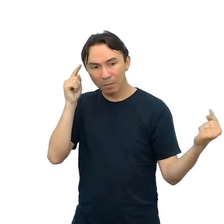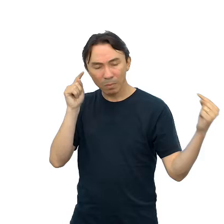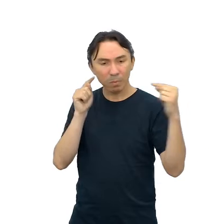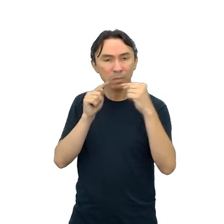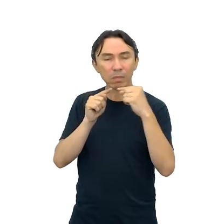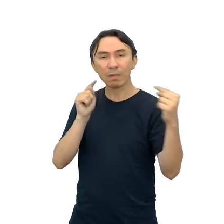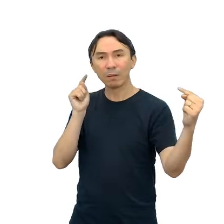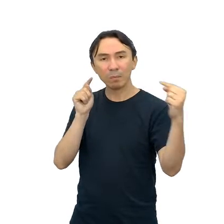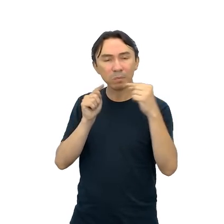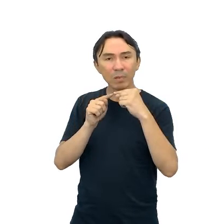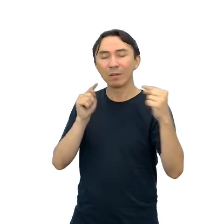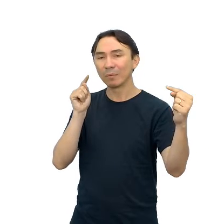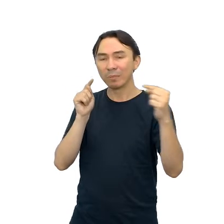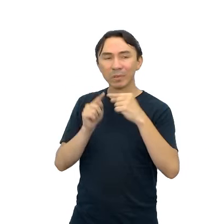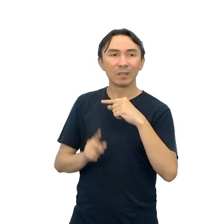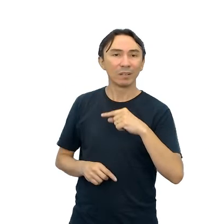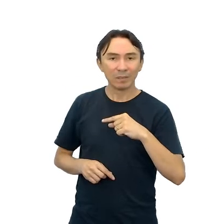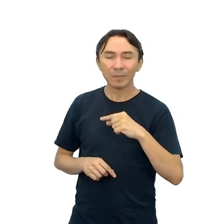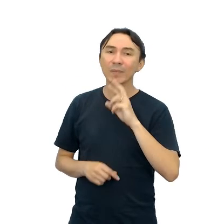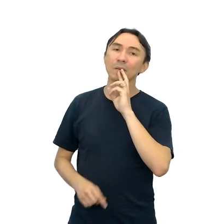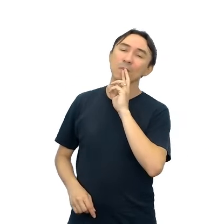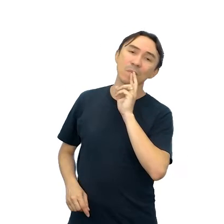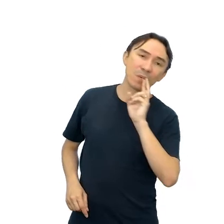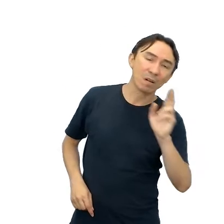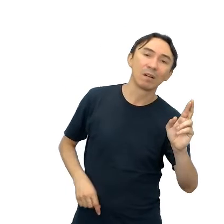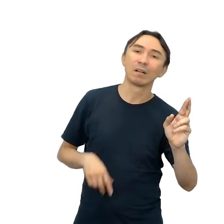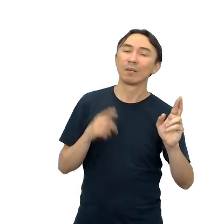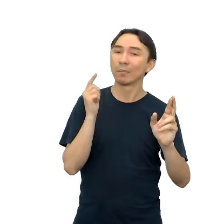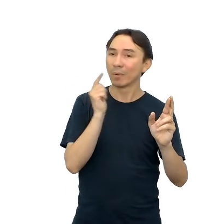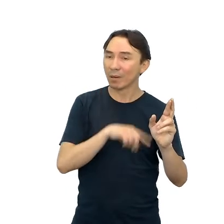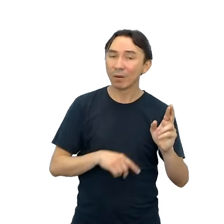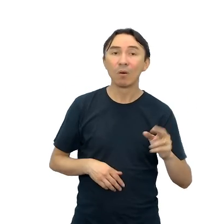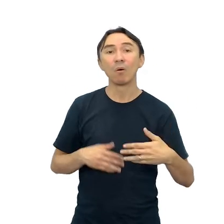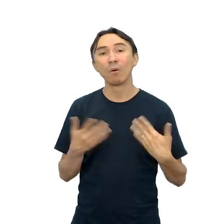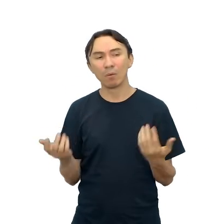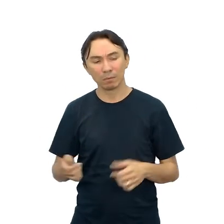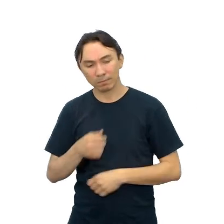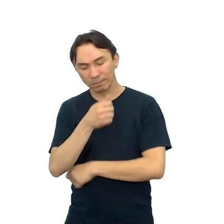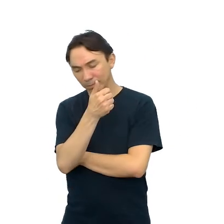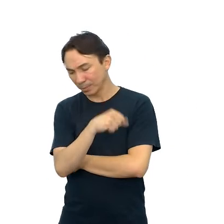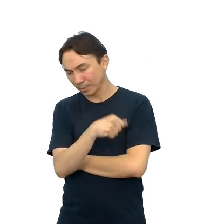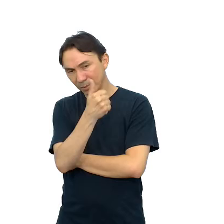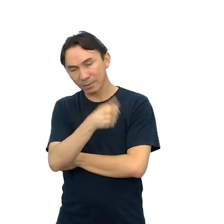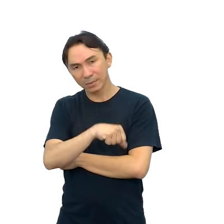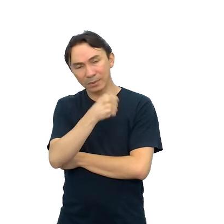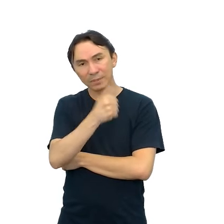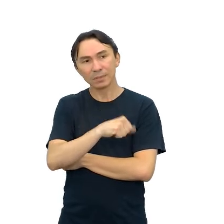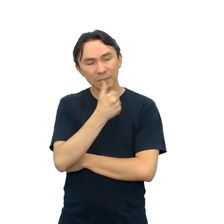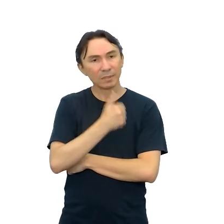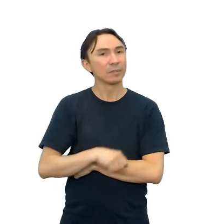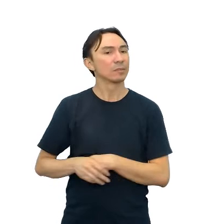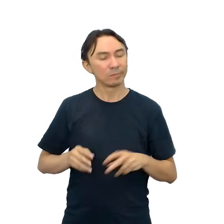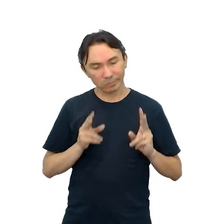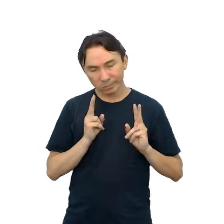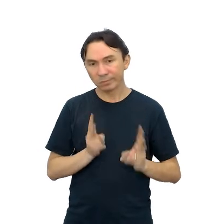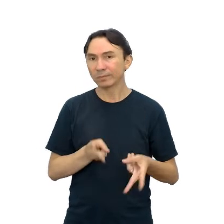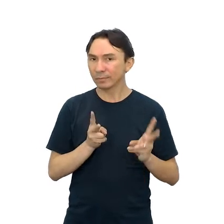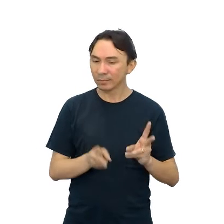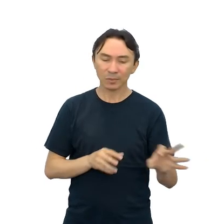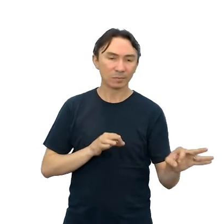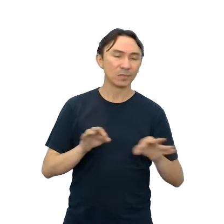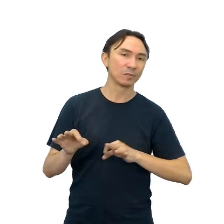uma resposta ou analisar e dar seguimento a uma construção, a um plano de